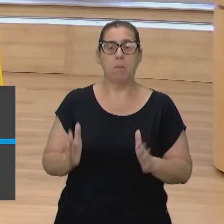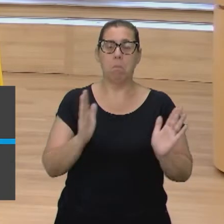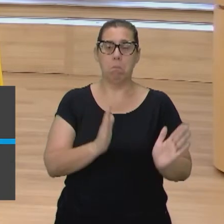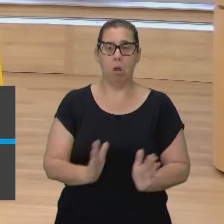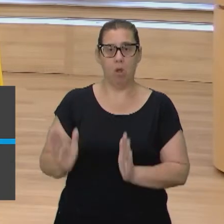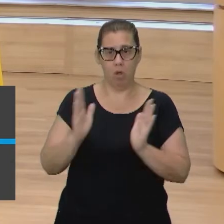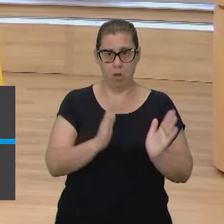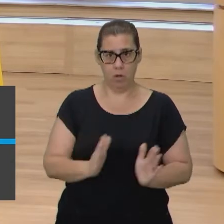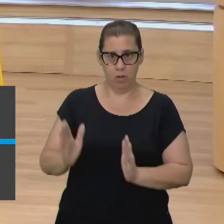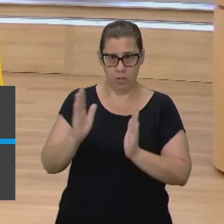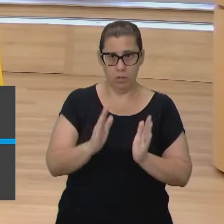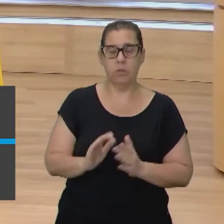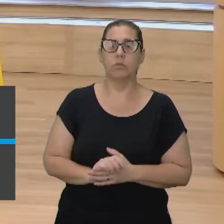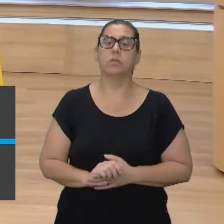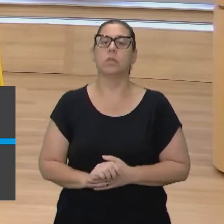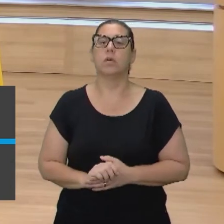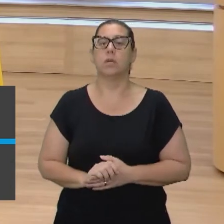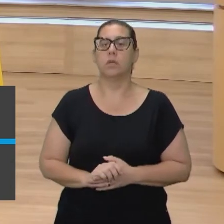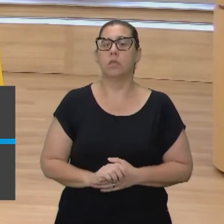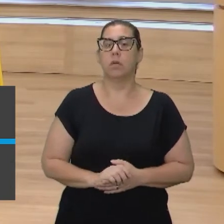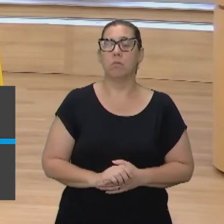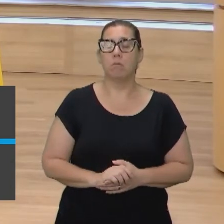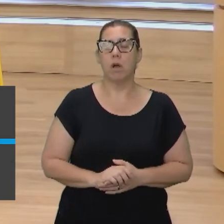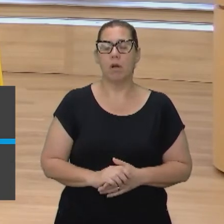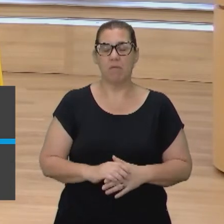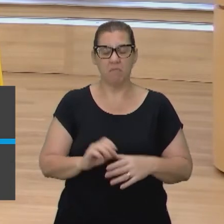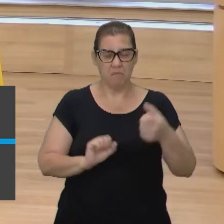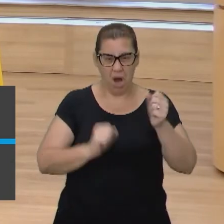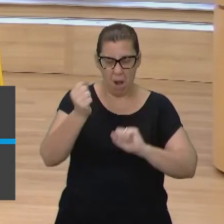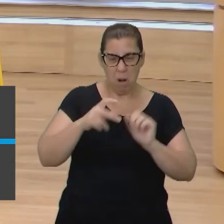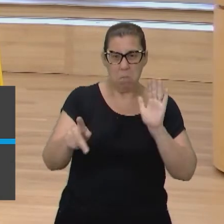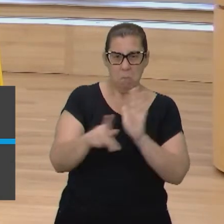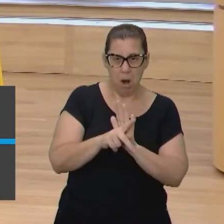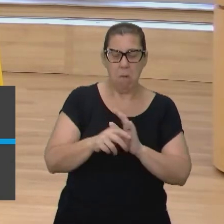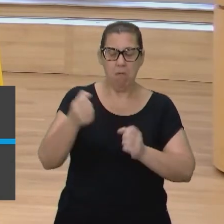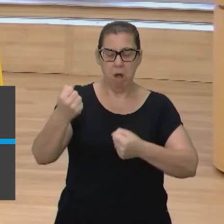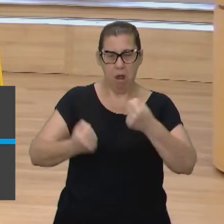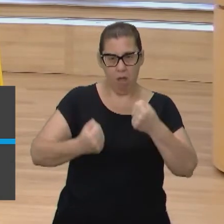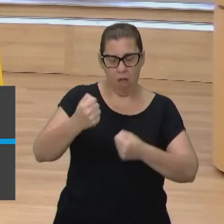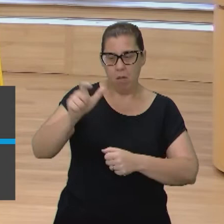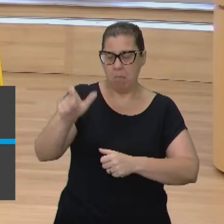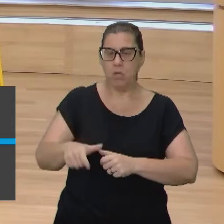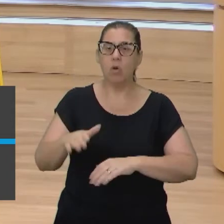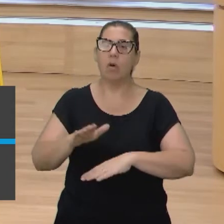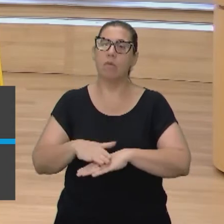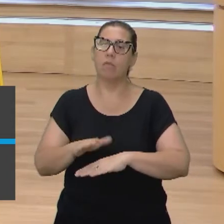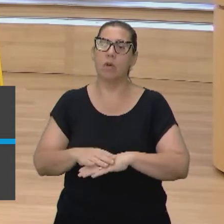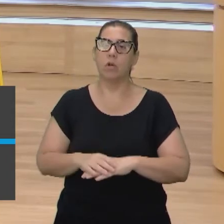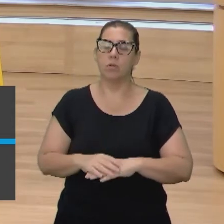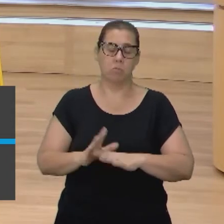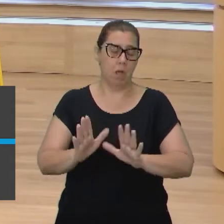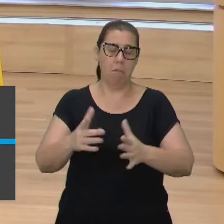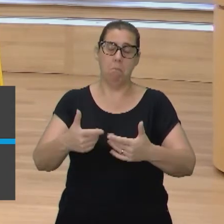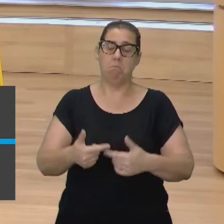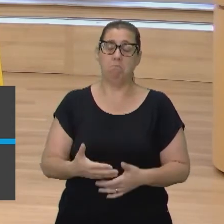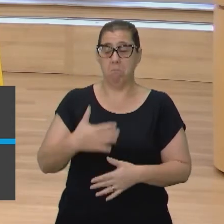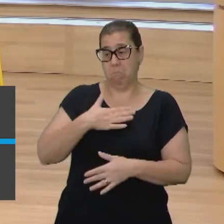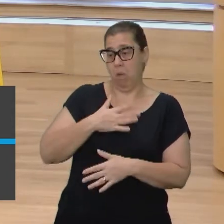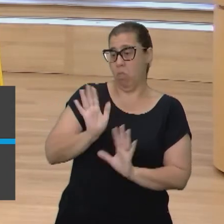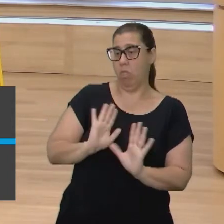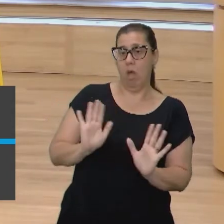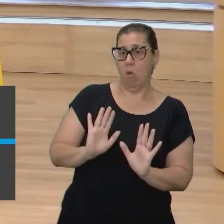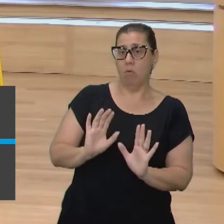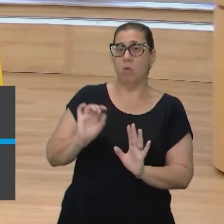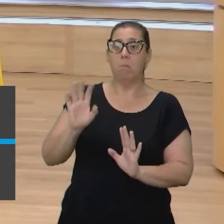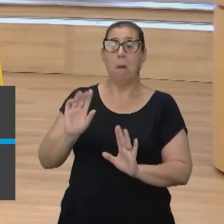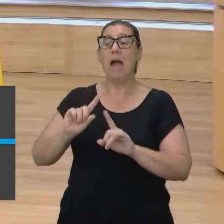produção taylorista, fordista, aquilo que o trabalhador faz não fica com ele e ele é um